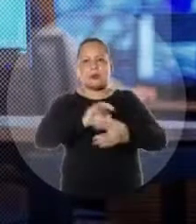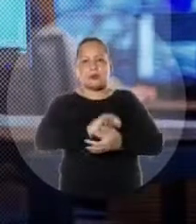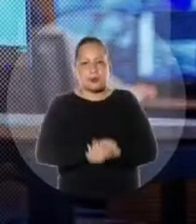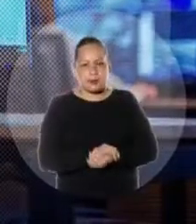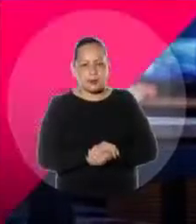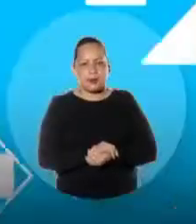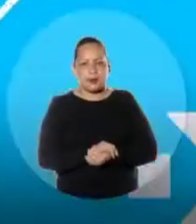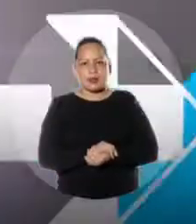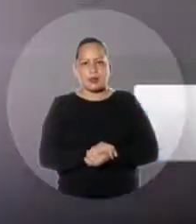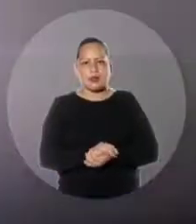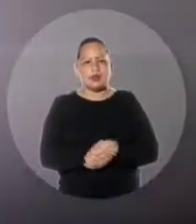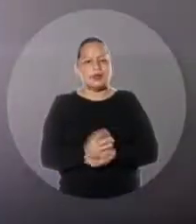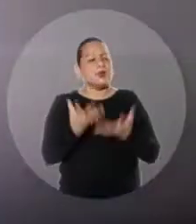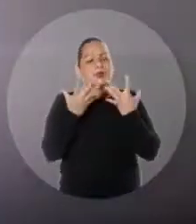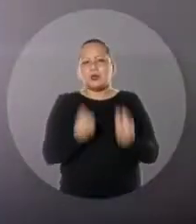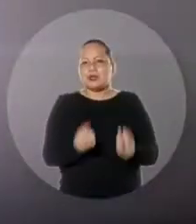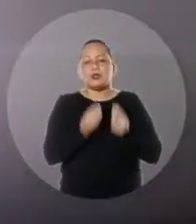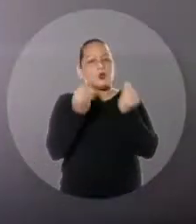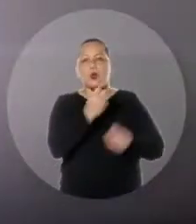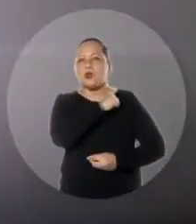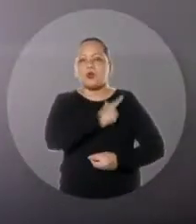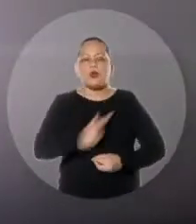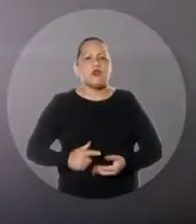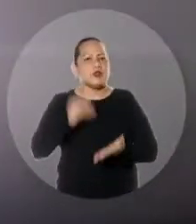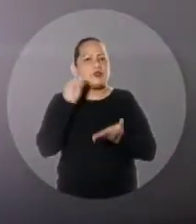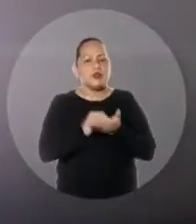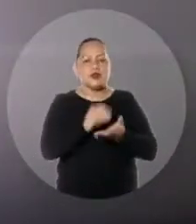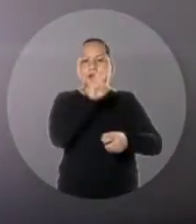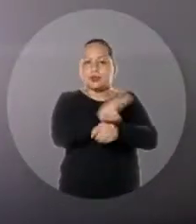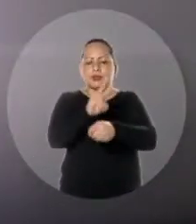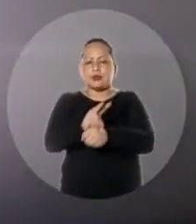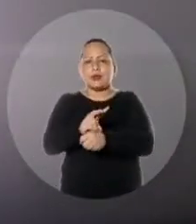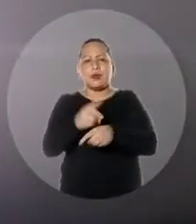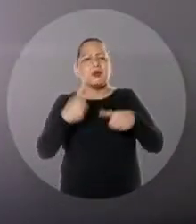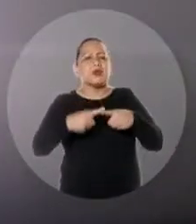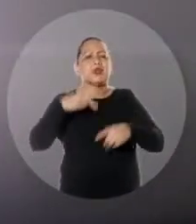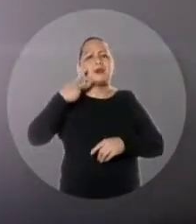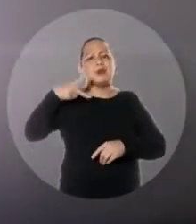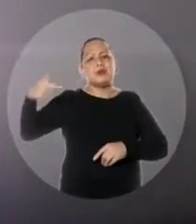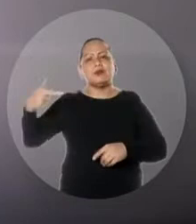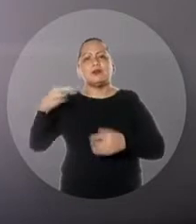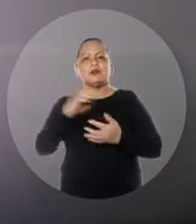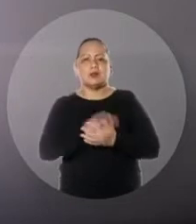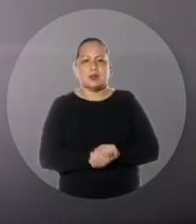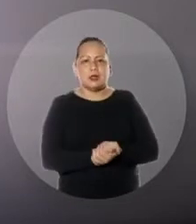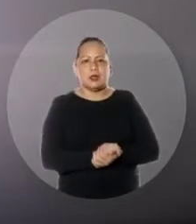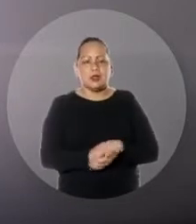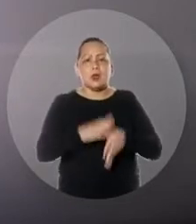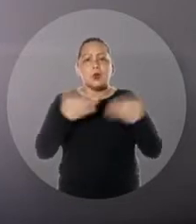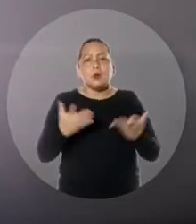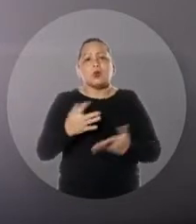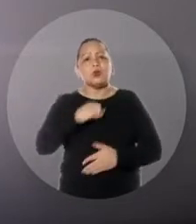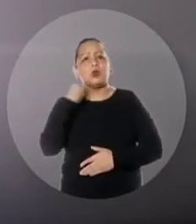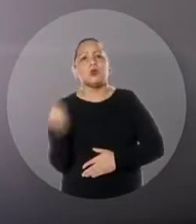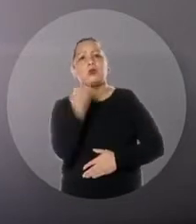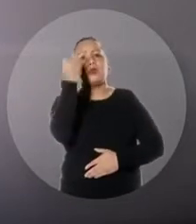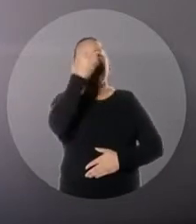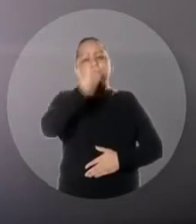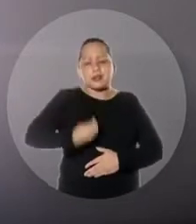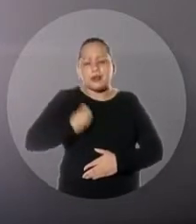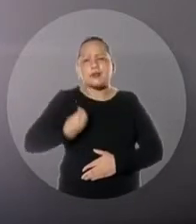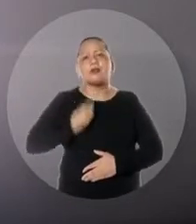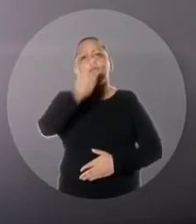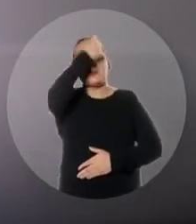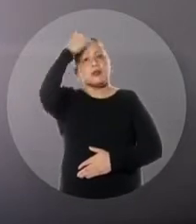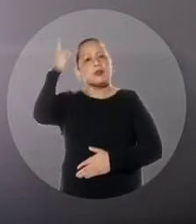tempo real. É inaceitável um governante deixar de agir por questões políticas, quando o que está em risco é a